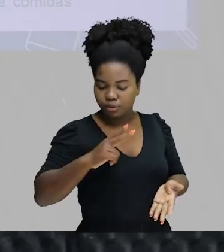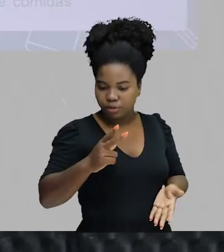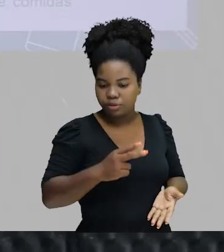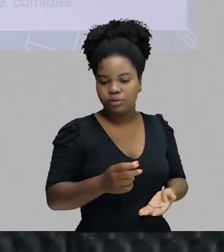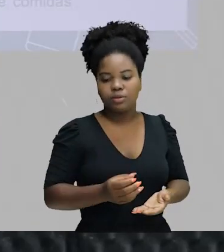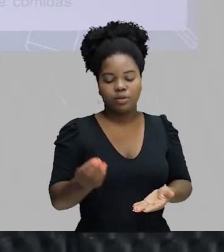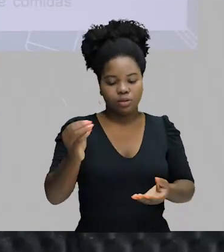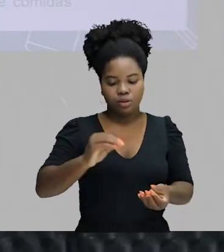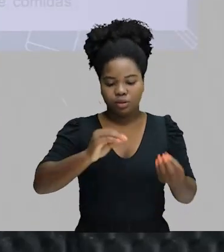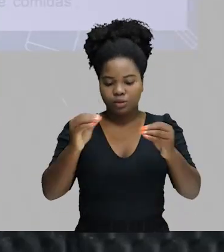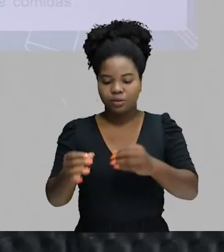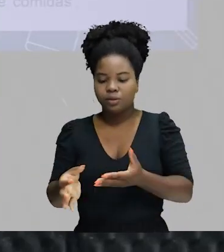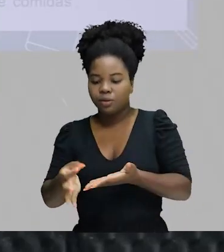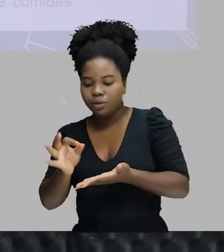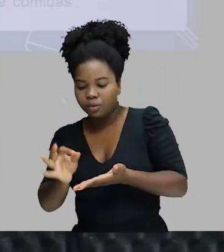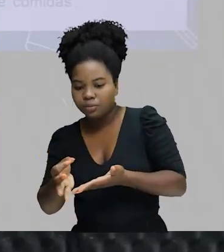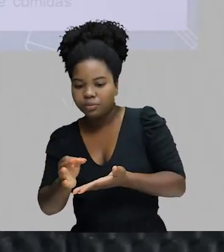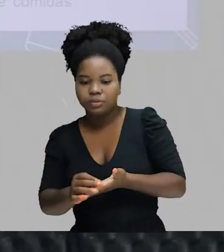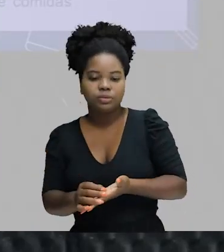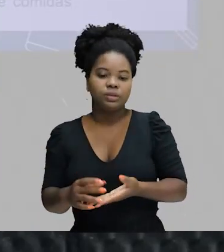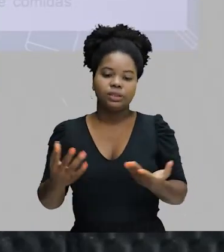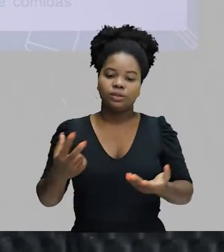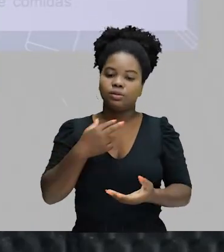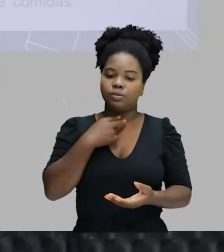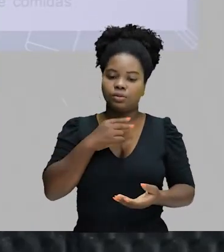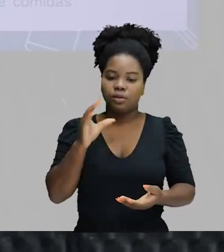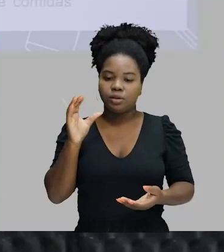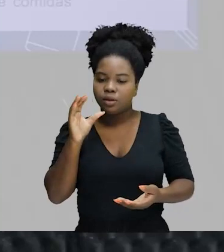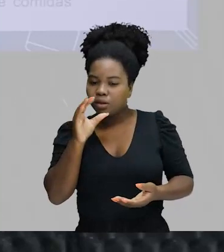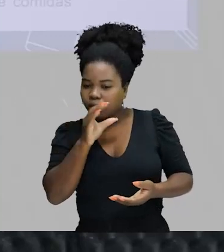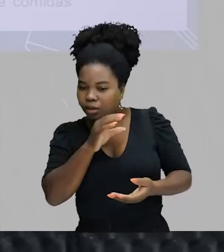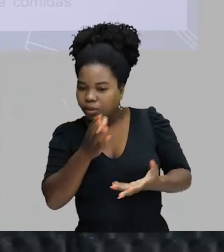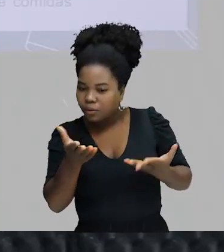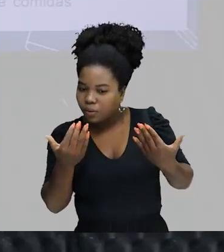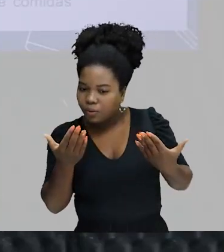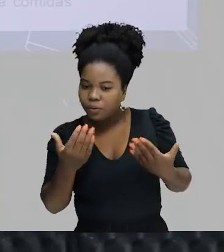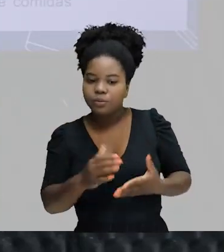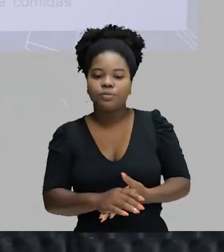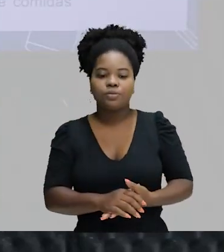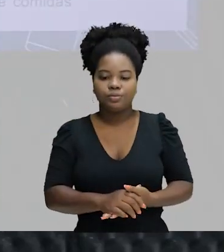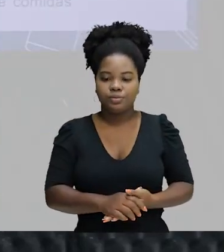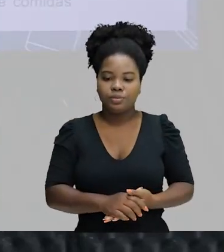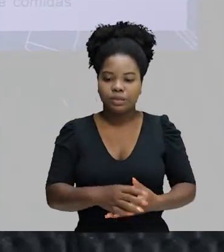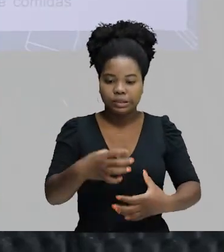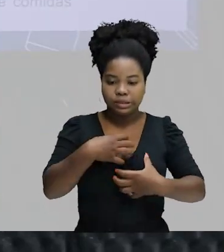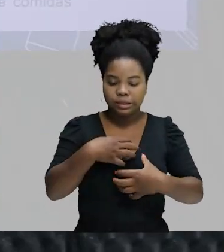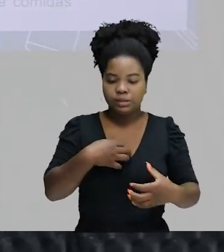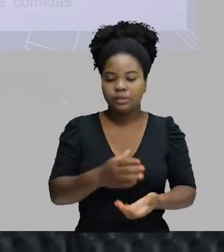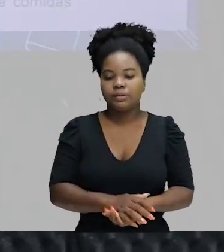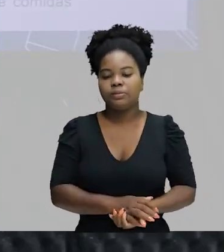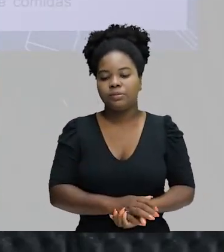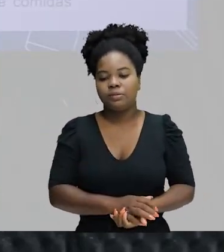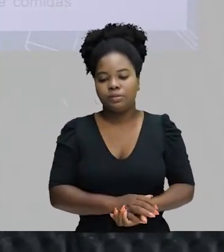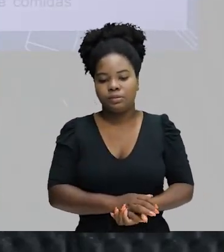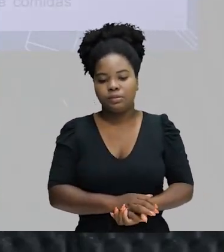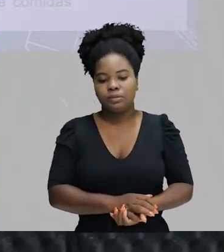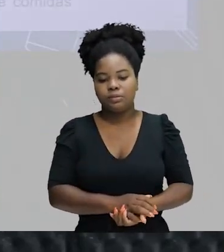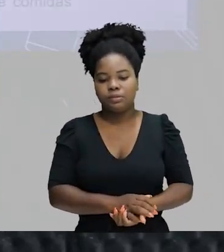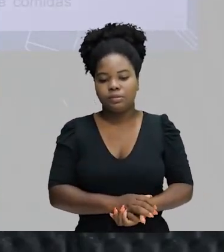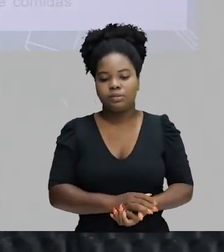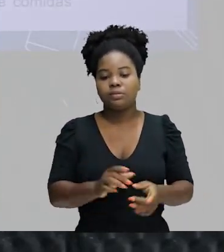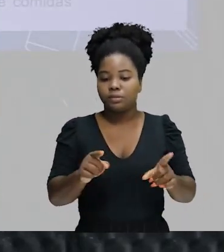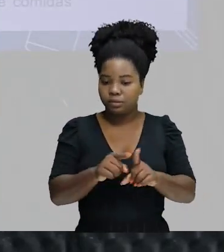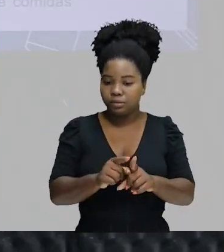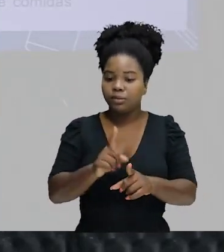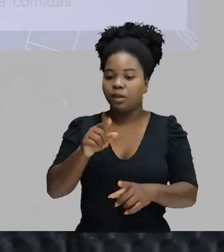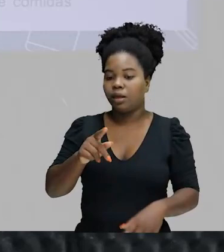aí ele não permite que o calor, né, passe para as nossas mãos. Aquele copo térmico, a sua composição, turminha, é